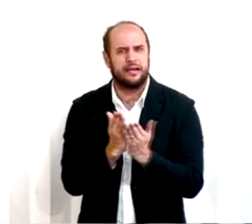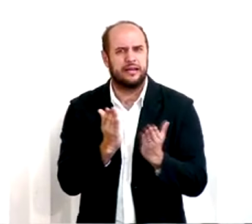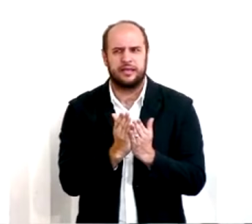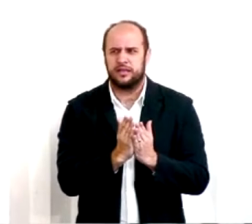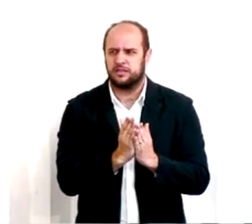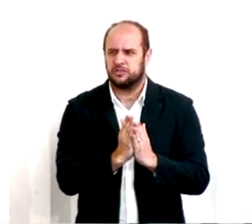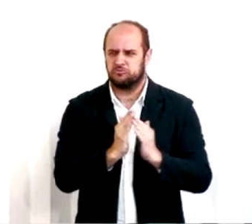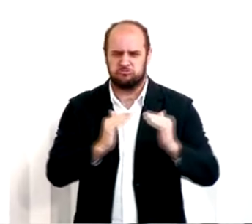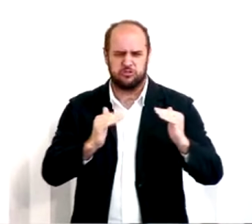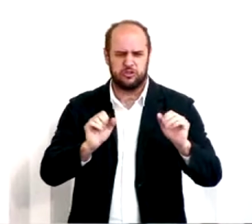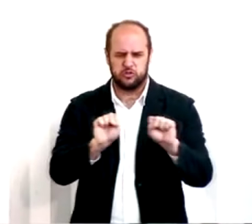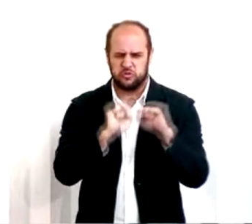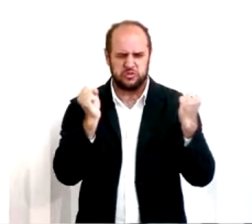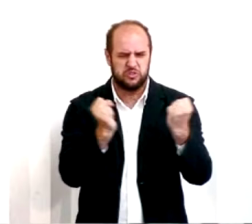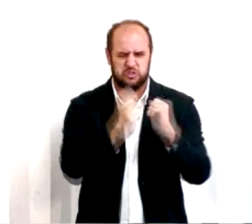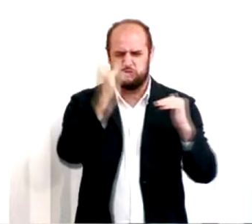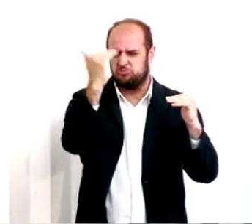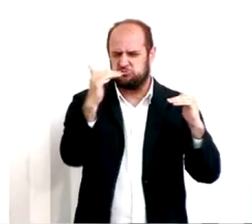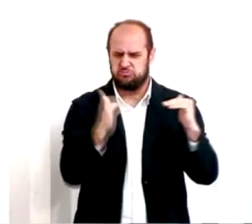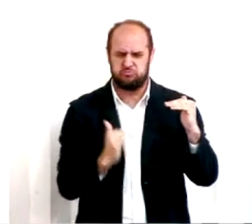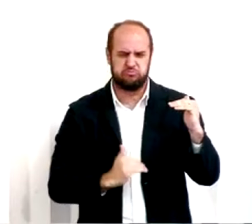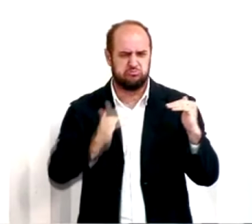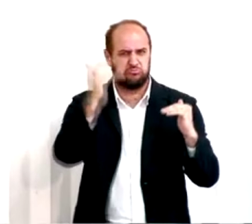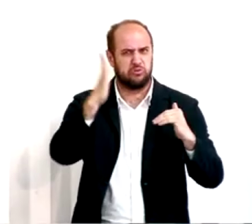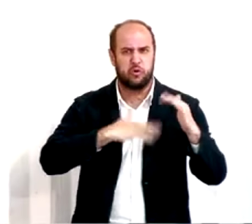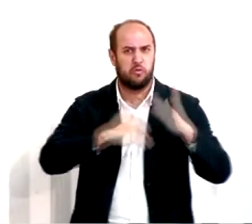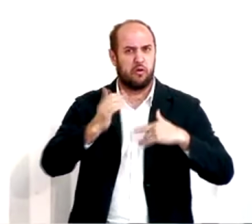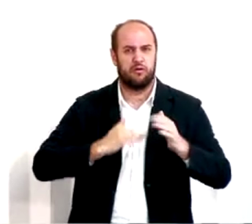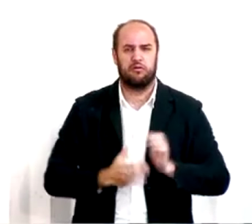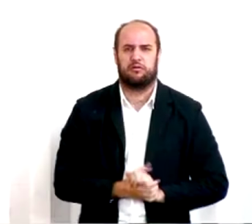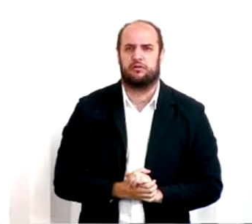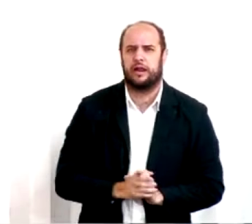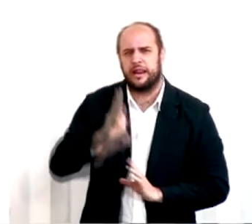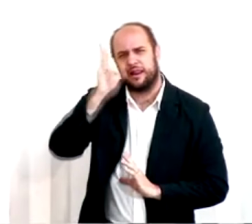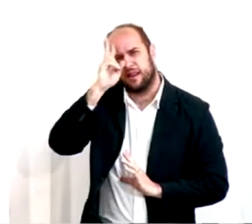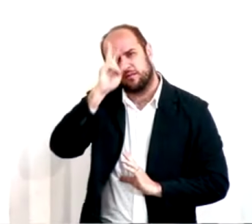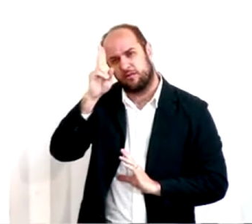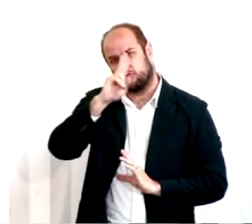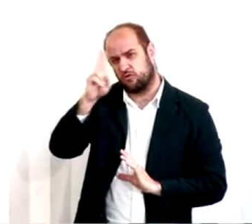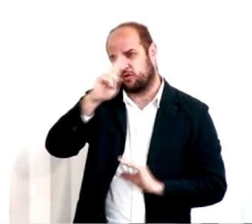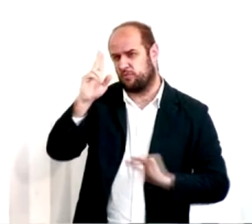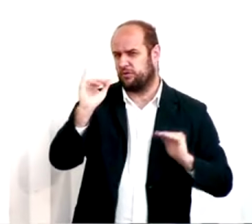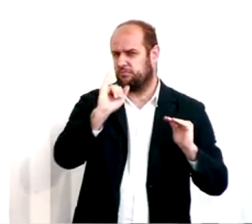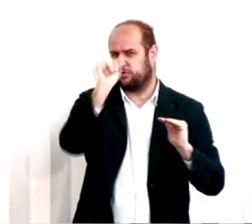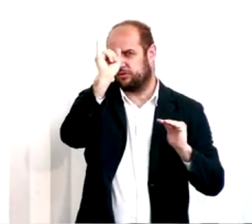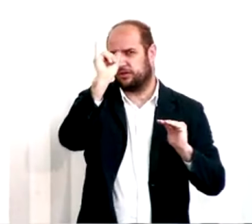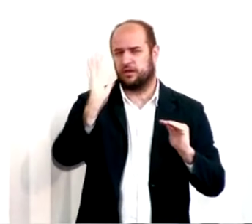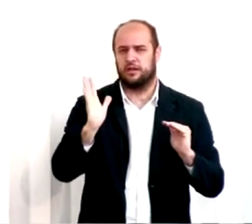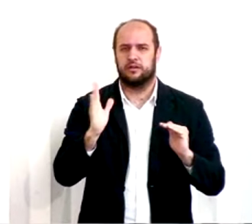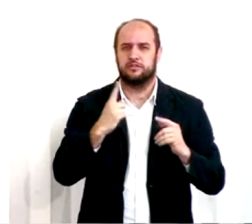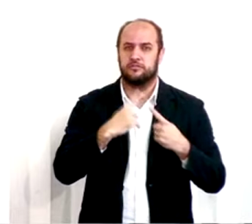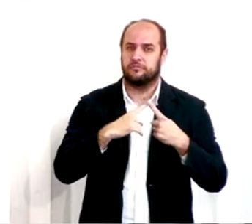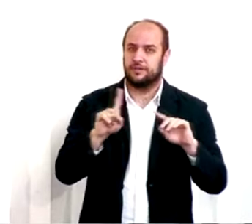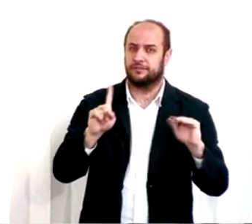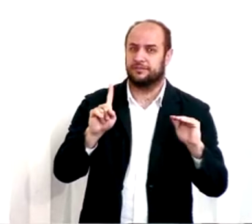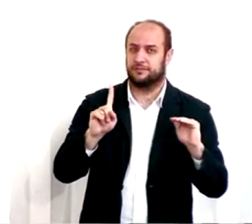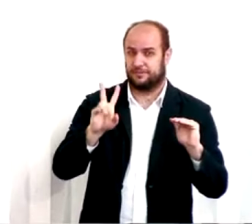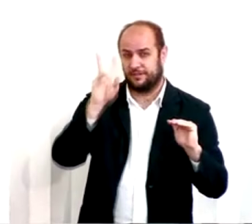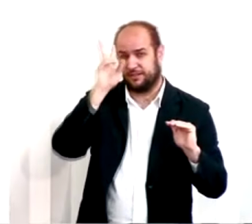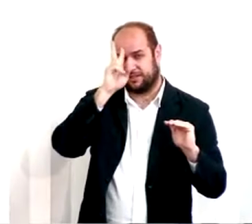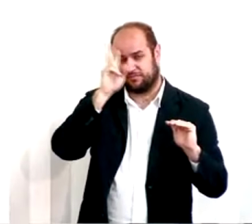todas as classes sociais eles se lembravam dia um outro que tinha nome é importante no império mas ele diz uma coisa mas é